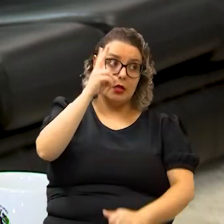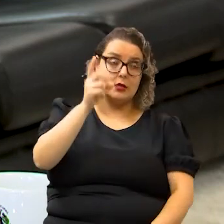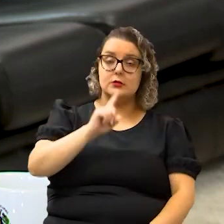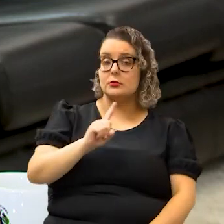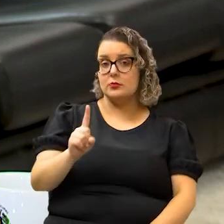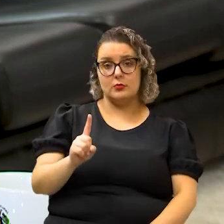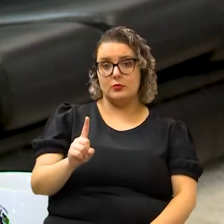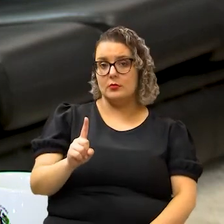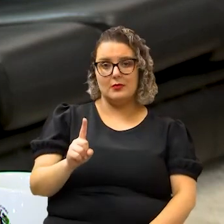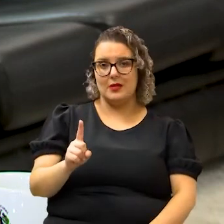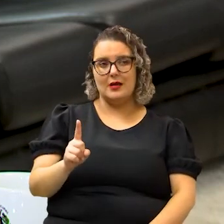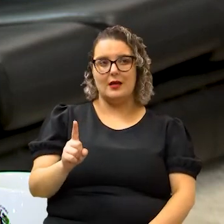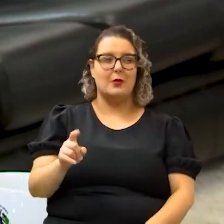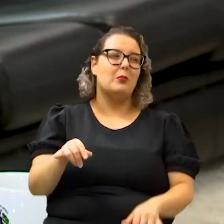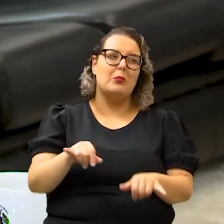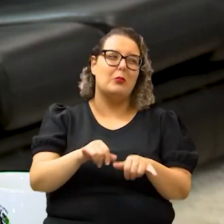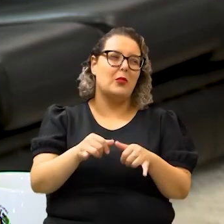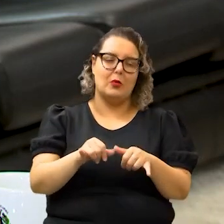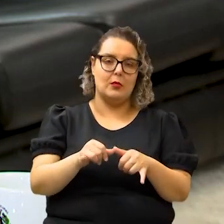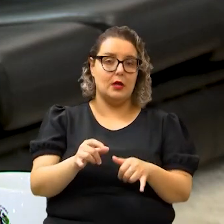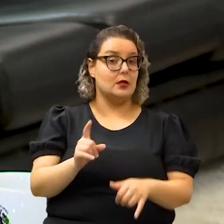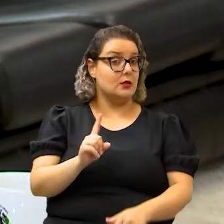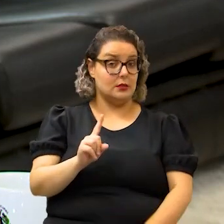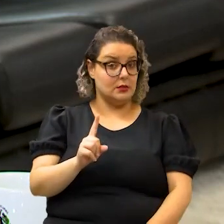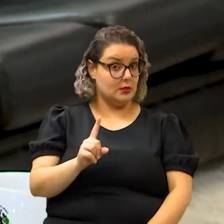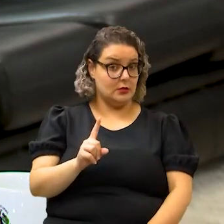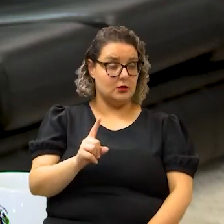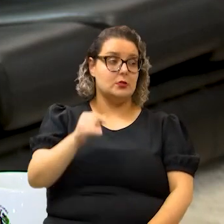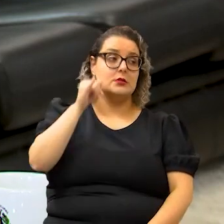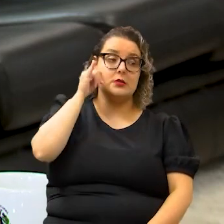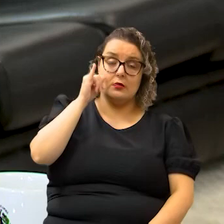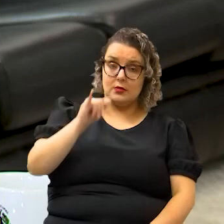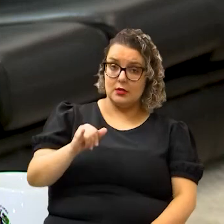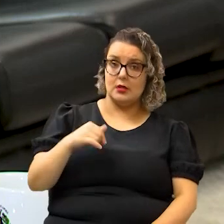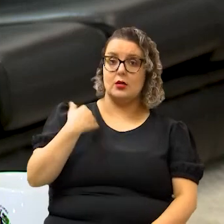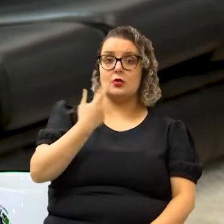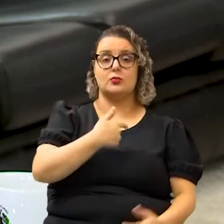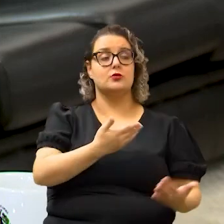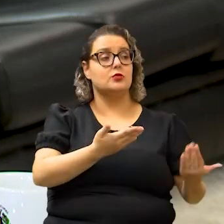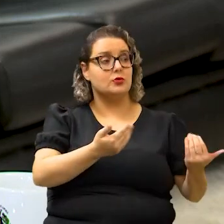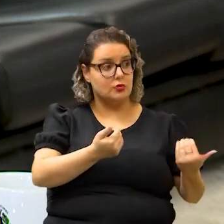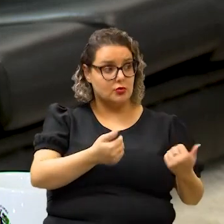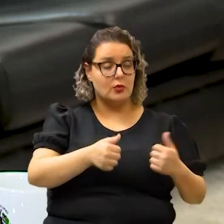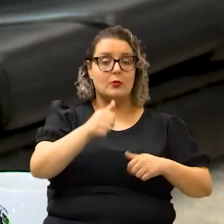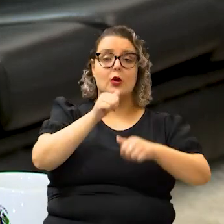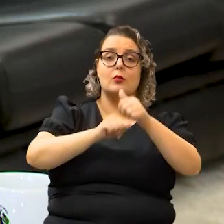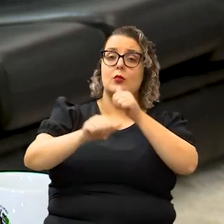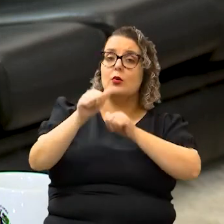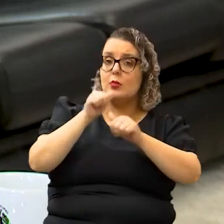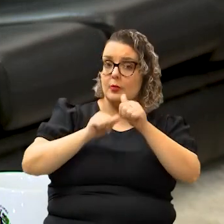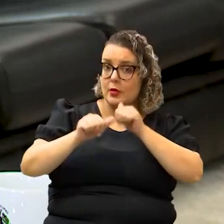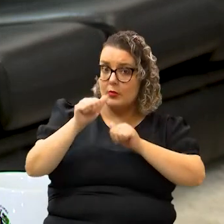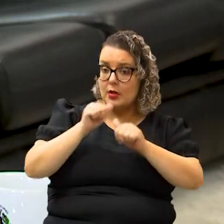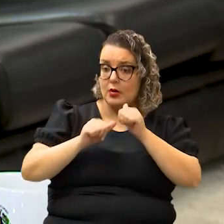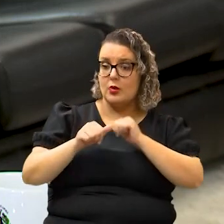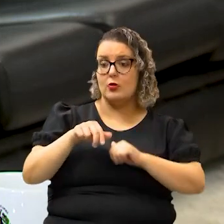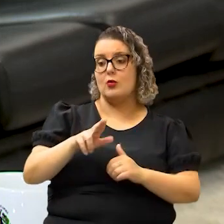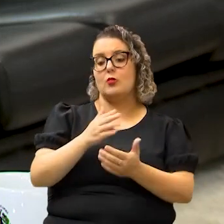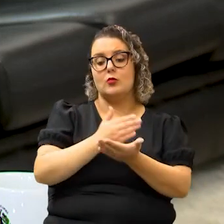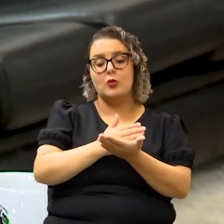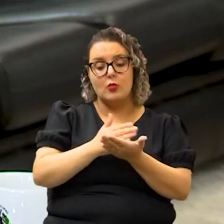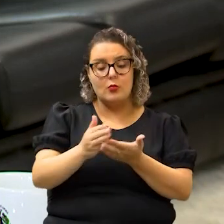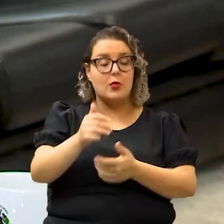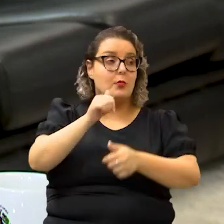para as pessoas que a bebida alcoólica não é algo inofensivo e que, se a gente evitar que os nossos jovens consumam